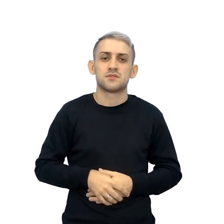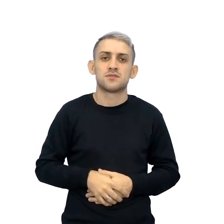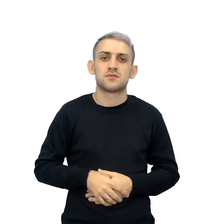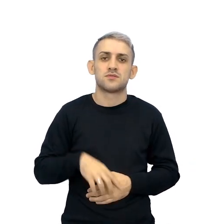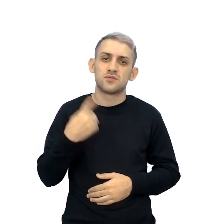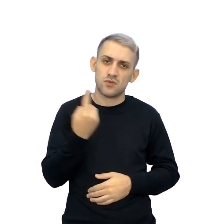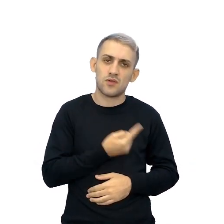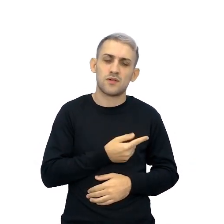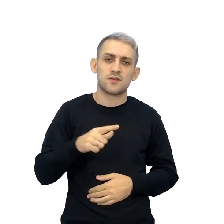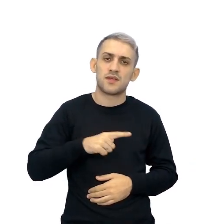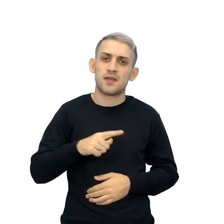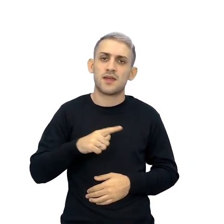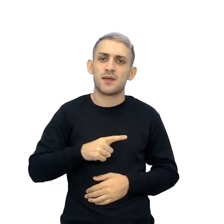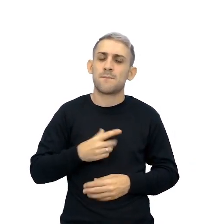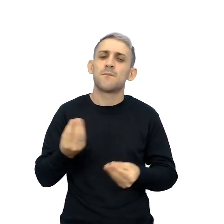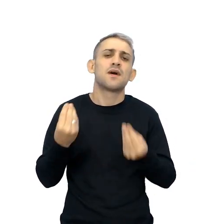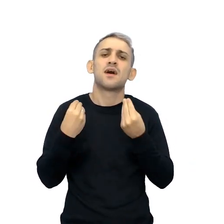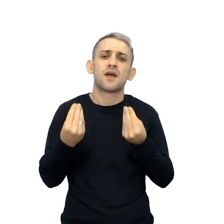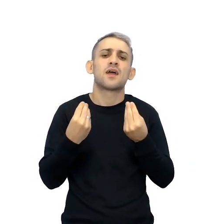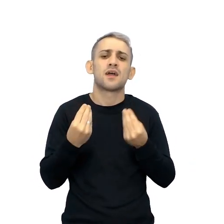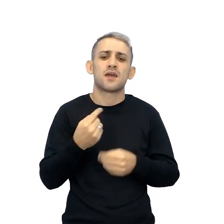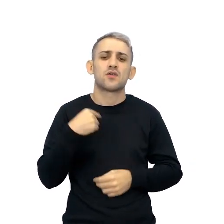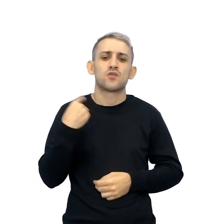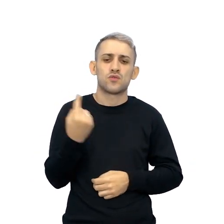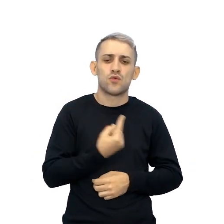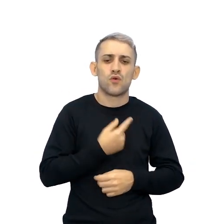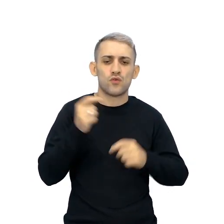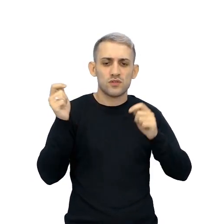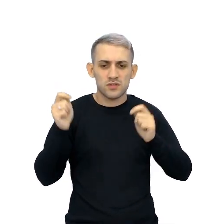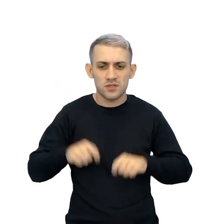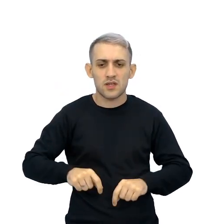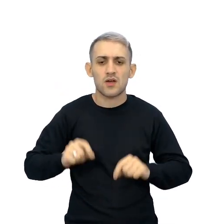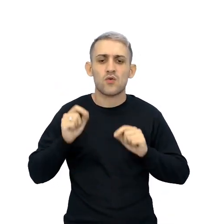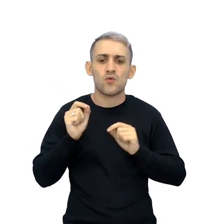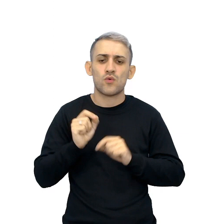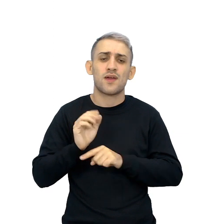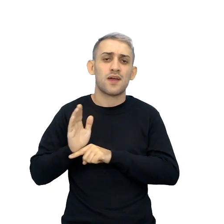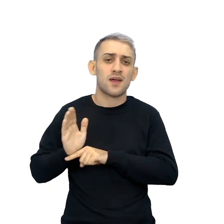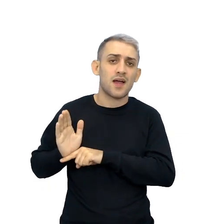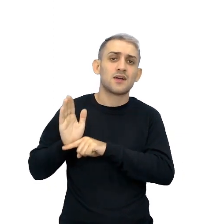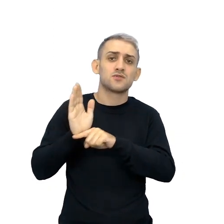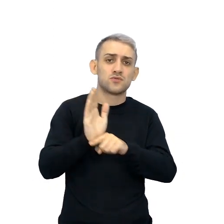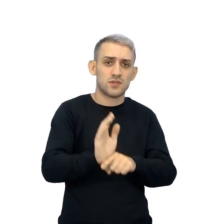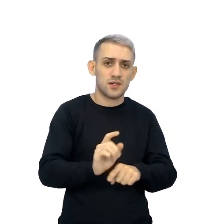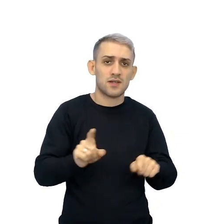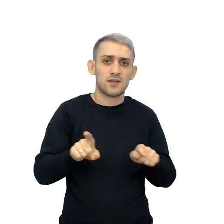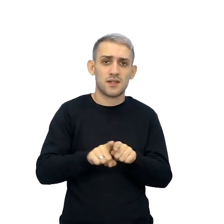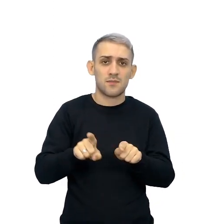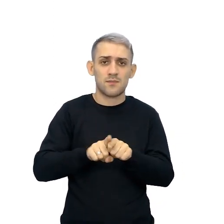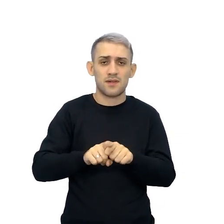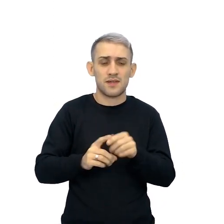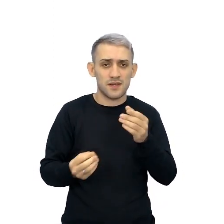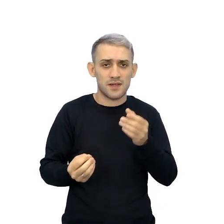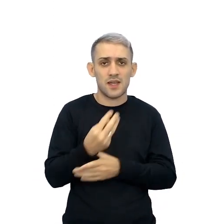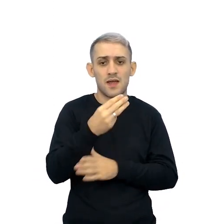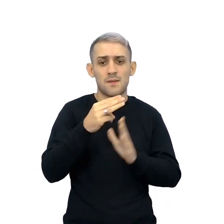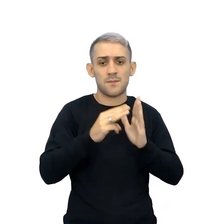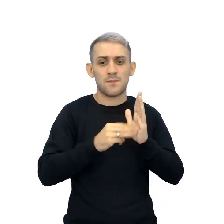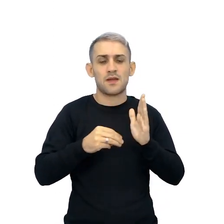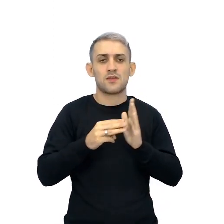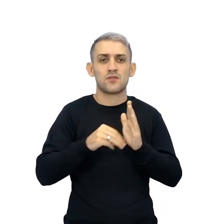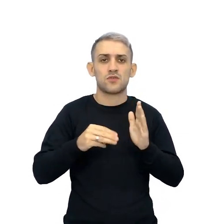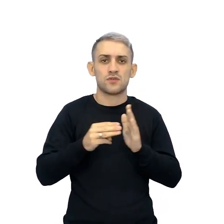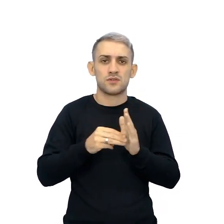temos são para que nós possamos possibilitar, né, e promover metodologias que